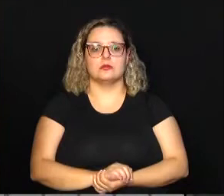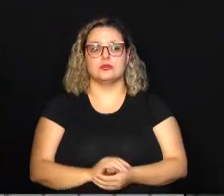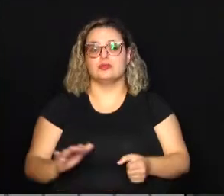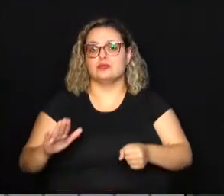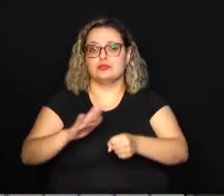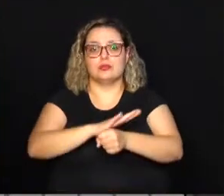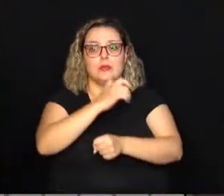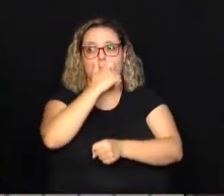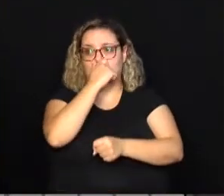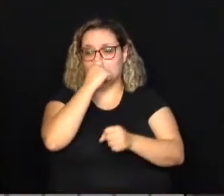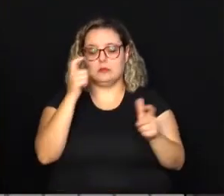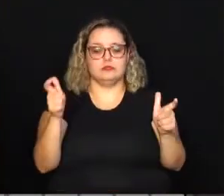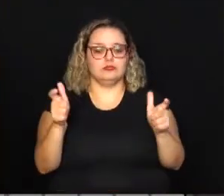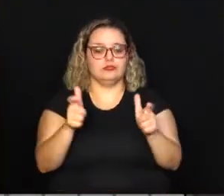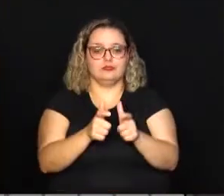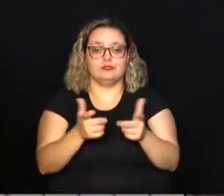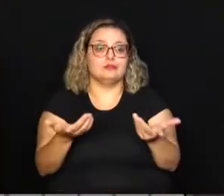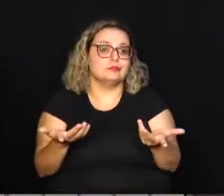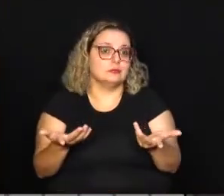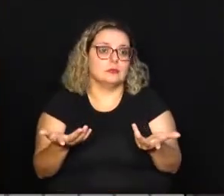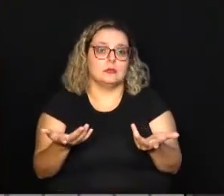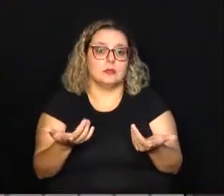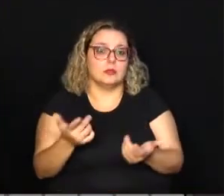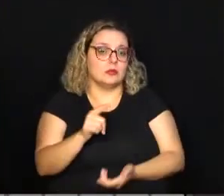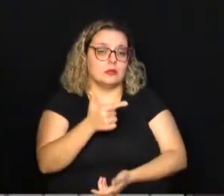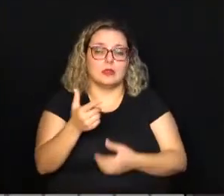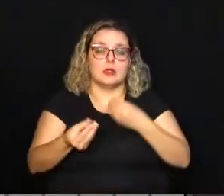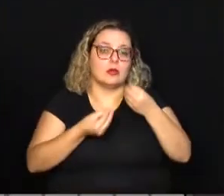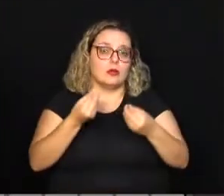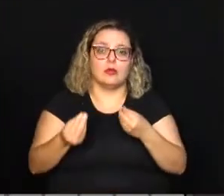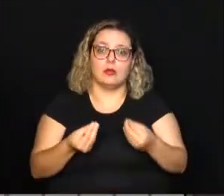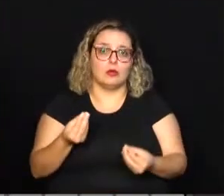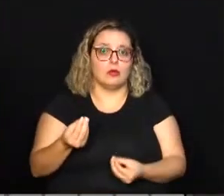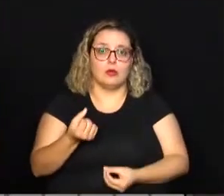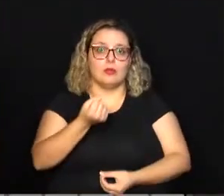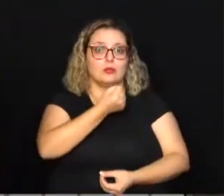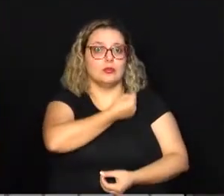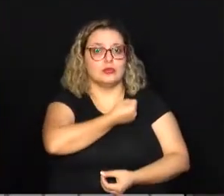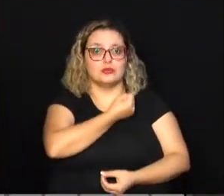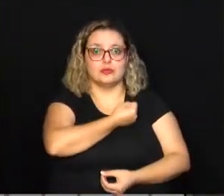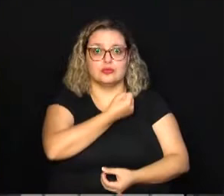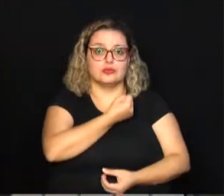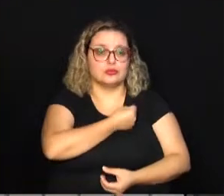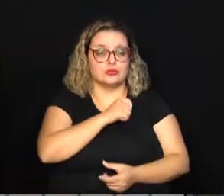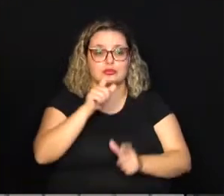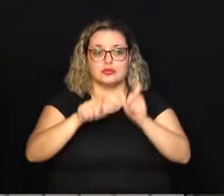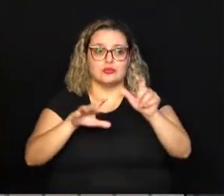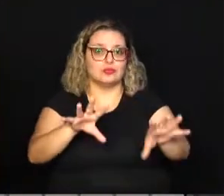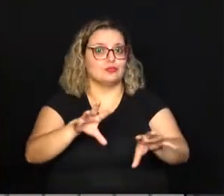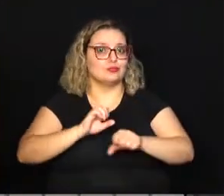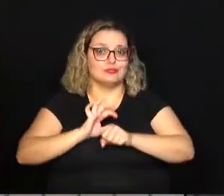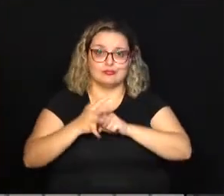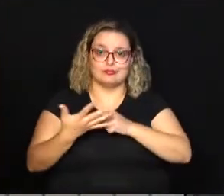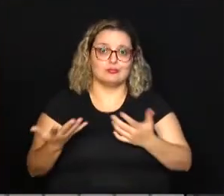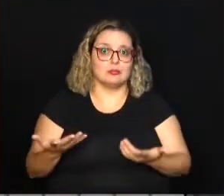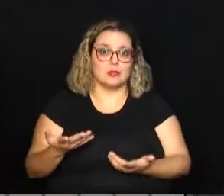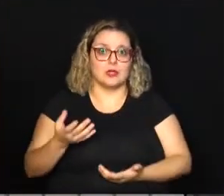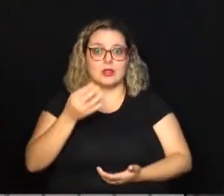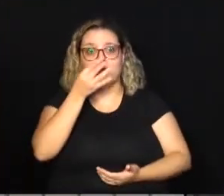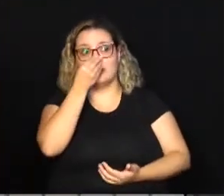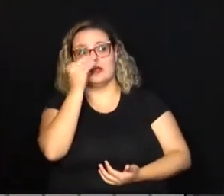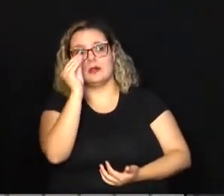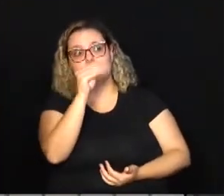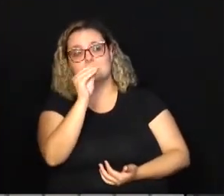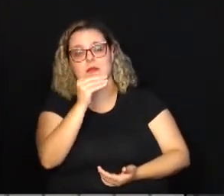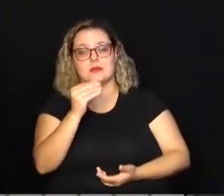não diminui os casos, isso é concorrer com a ciência, né? Falar é deixar a ciência de lado, né? Como